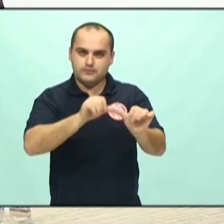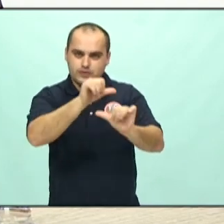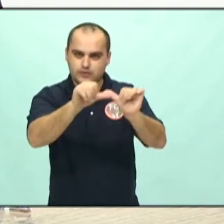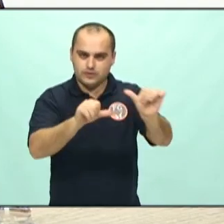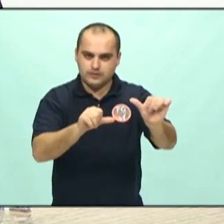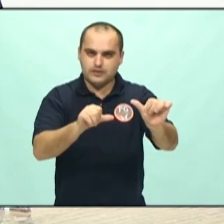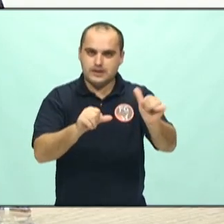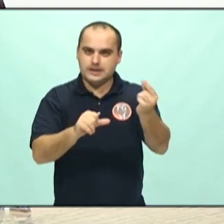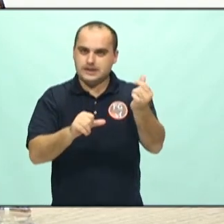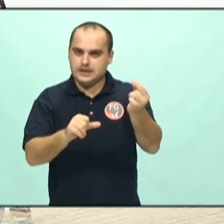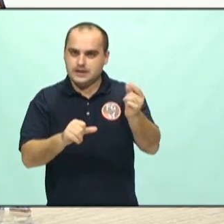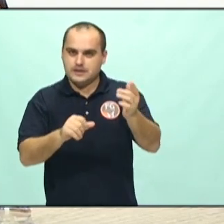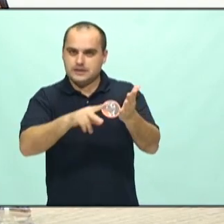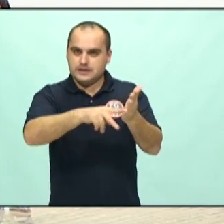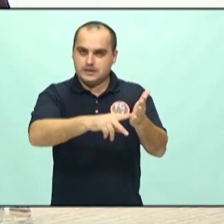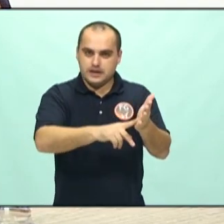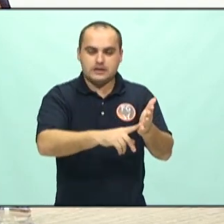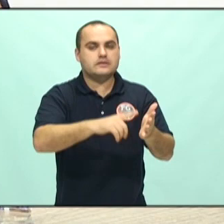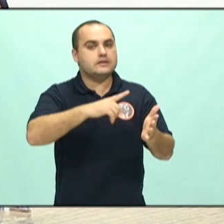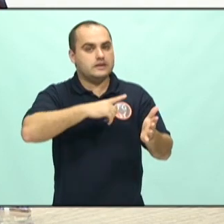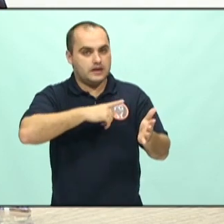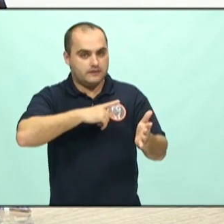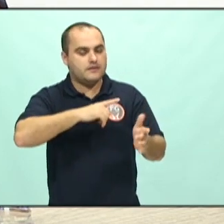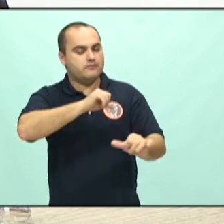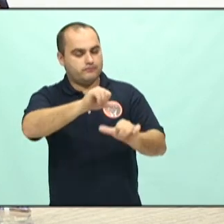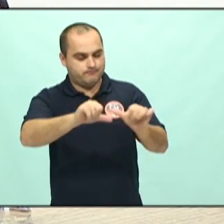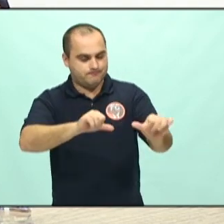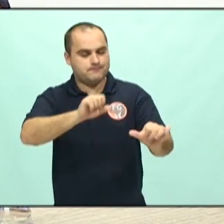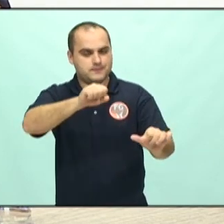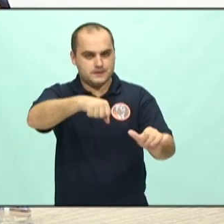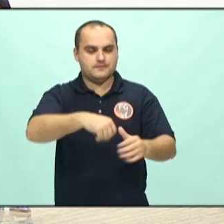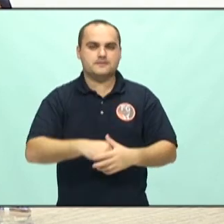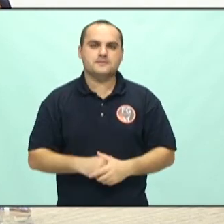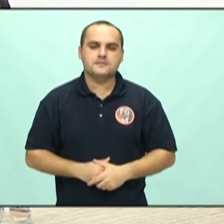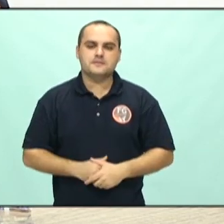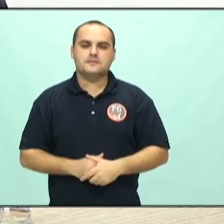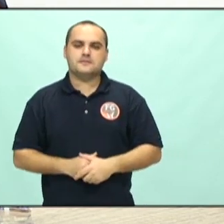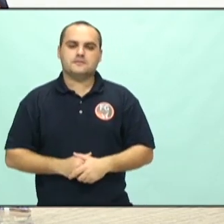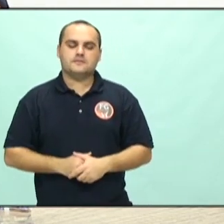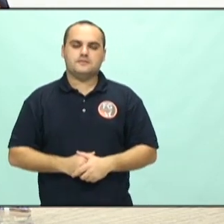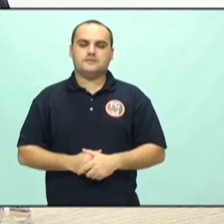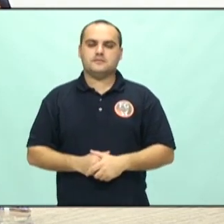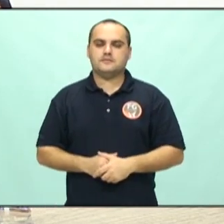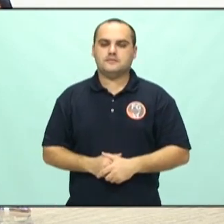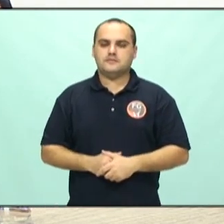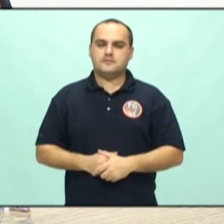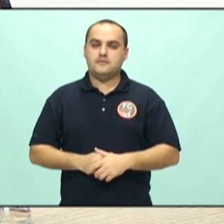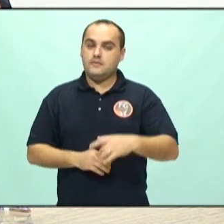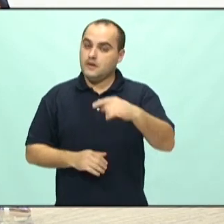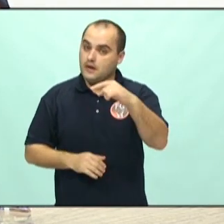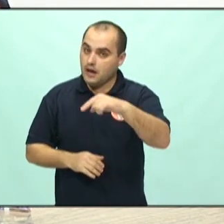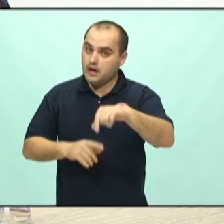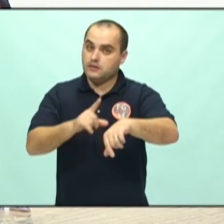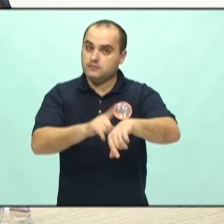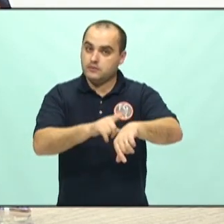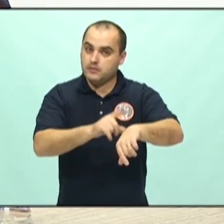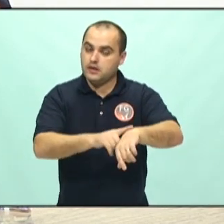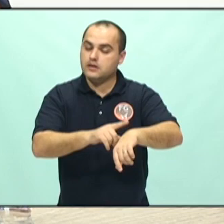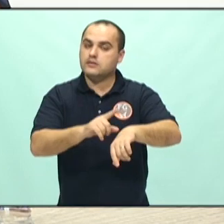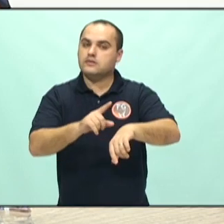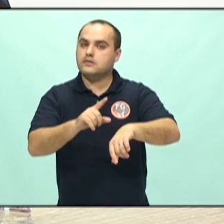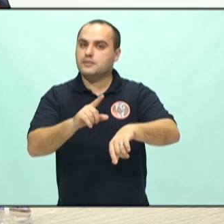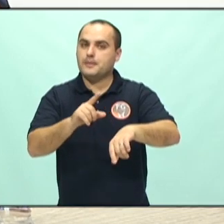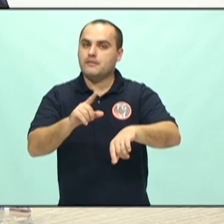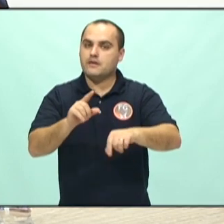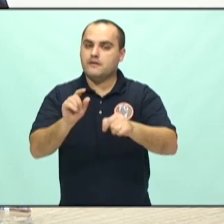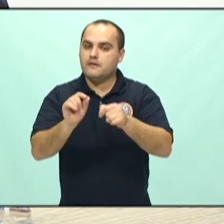financeira dos sindicatos ela sofreu algumas mutações, né? Então, nós naquele momento optamos por não estar fazendo